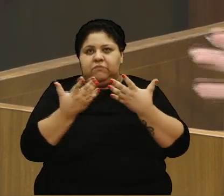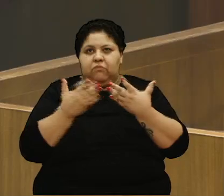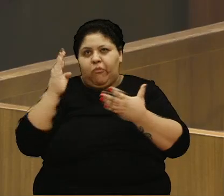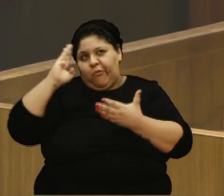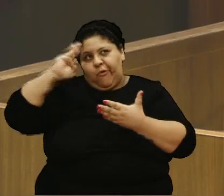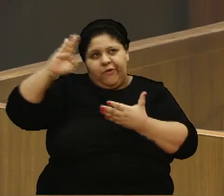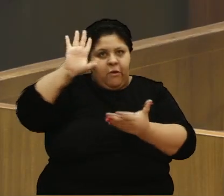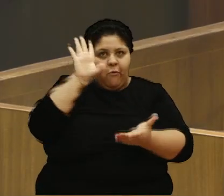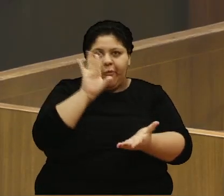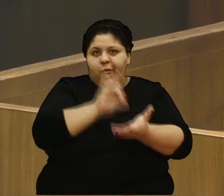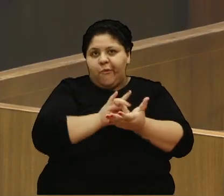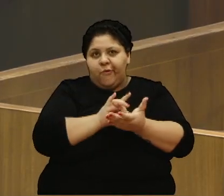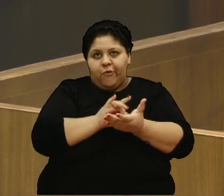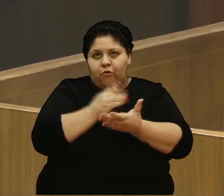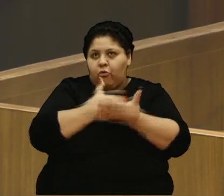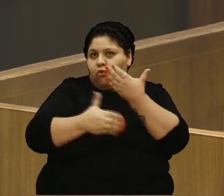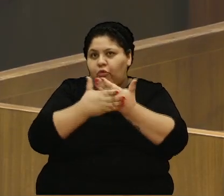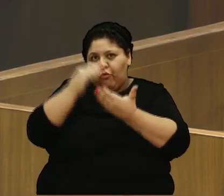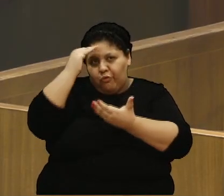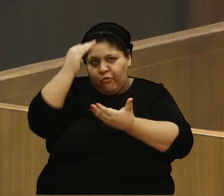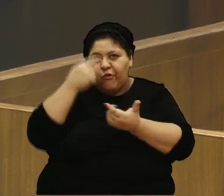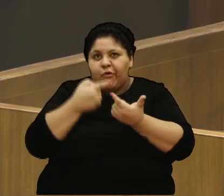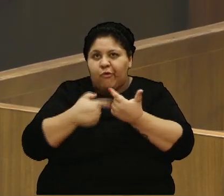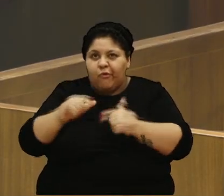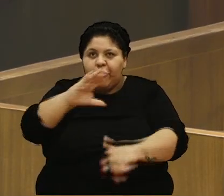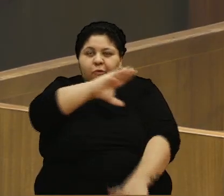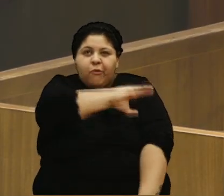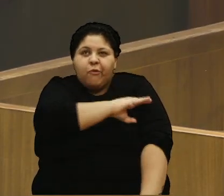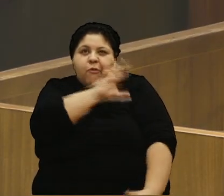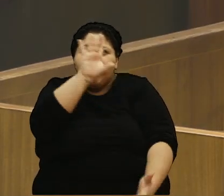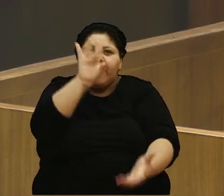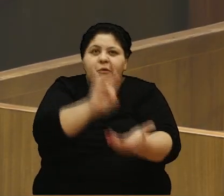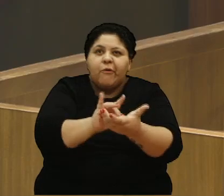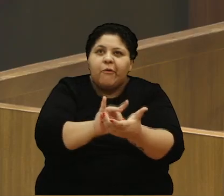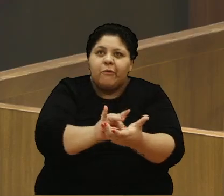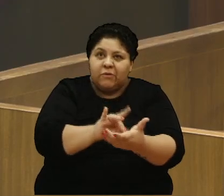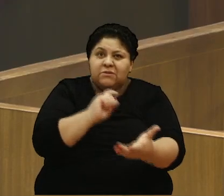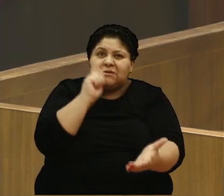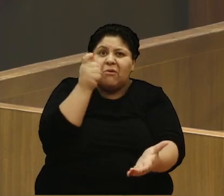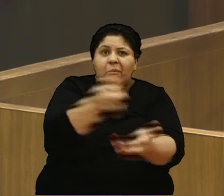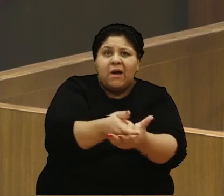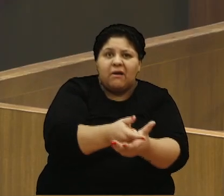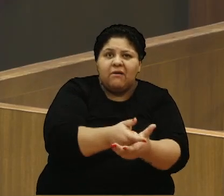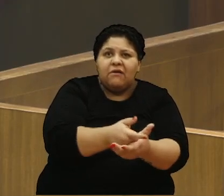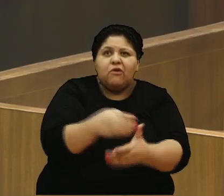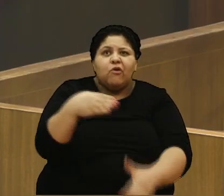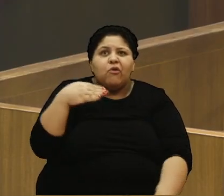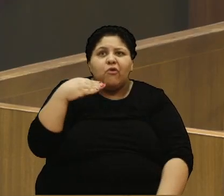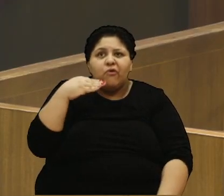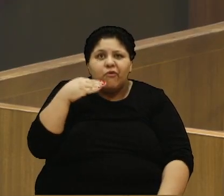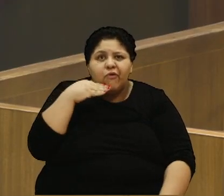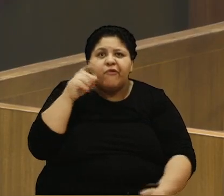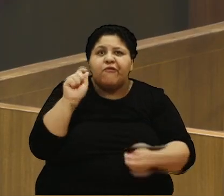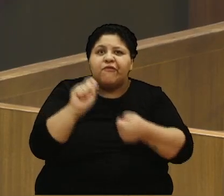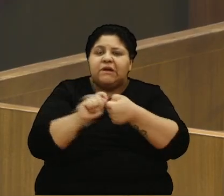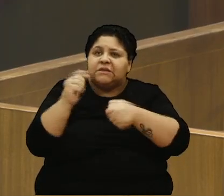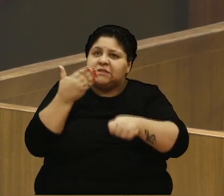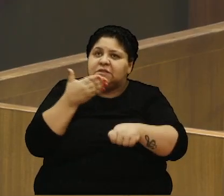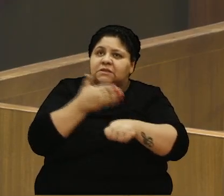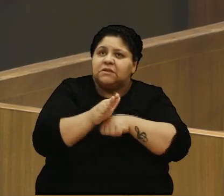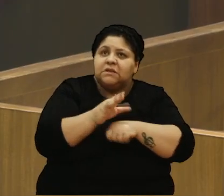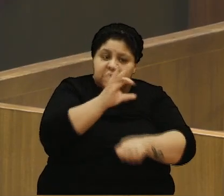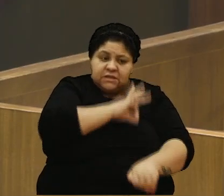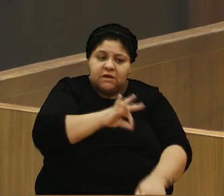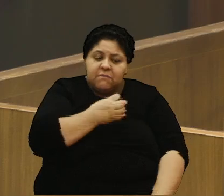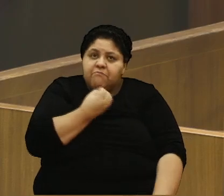um oficial, com todo o respeito. Mas os coronéis, os oficiais, são pagos para isso, né? O Bortola não tá aqui. Vereador. Eles fazem parte e recebem muito bem